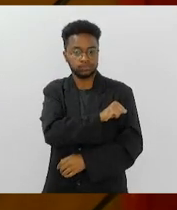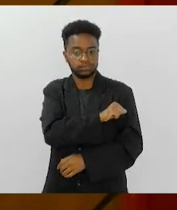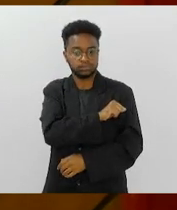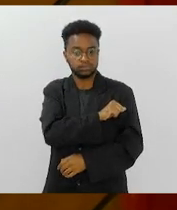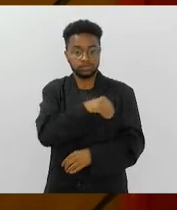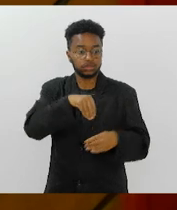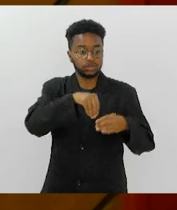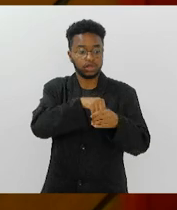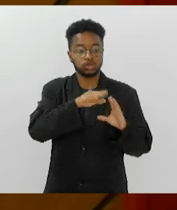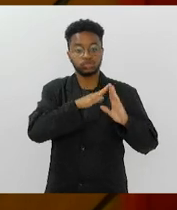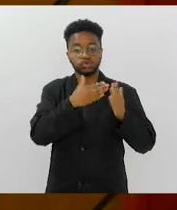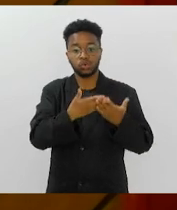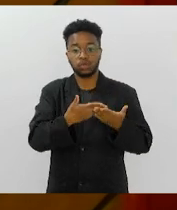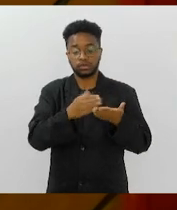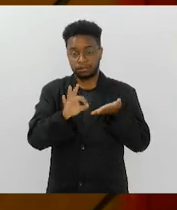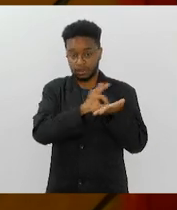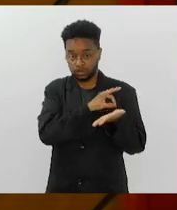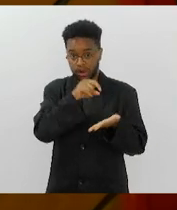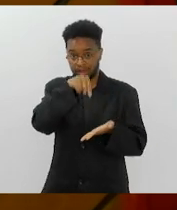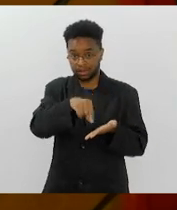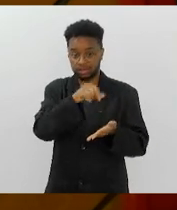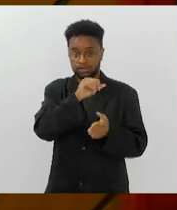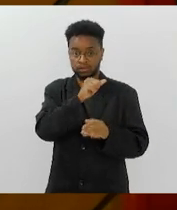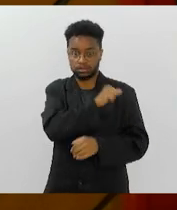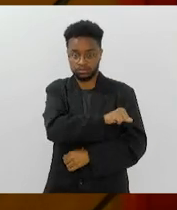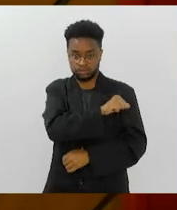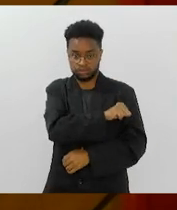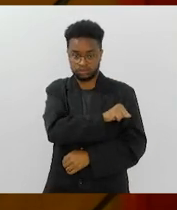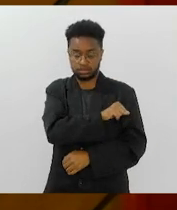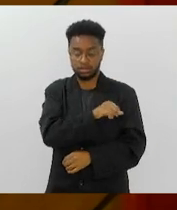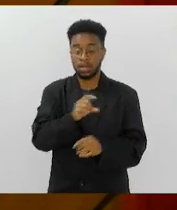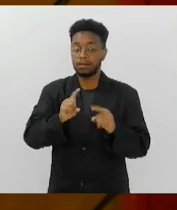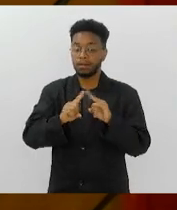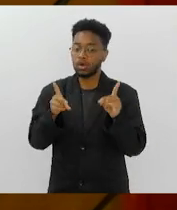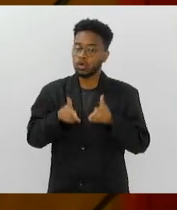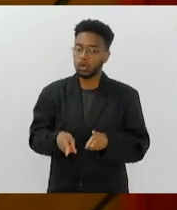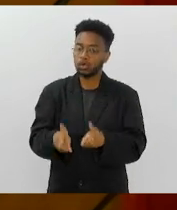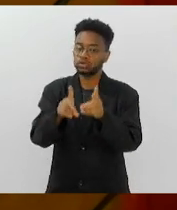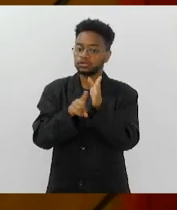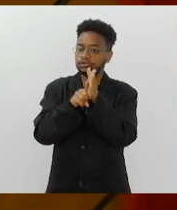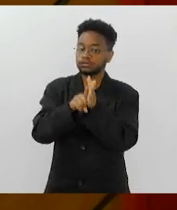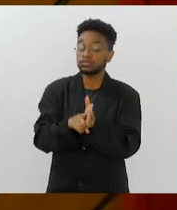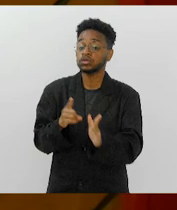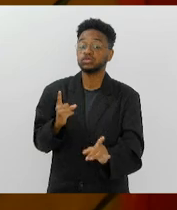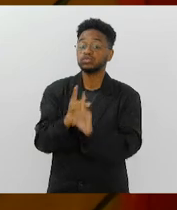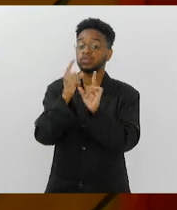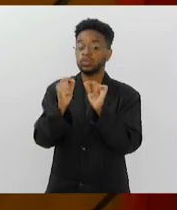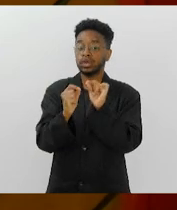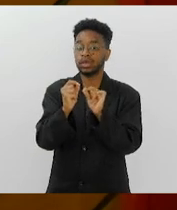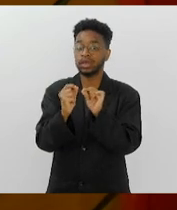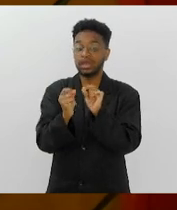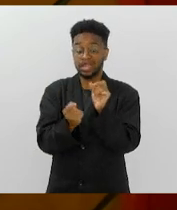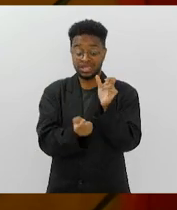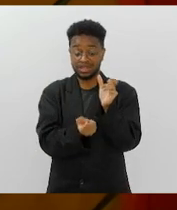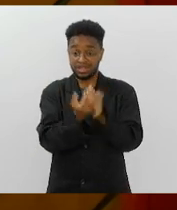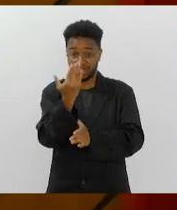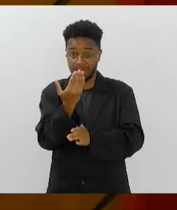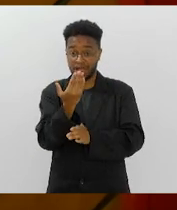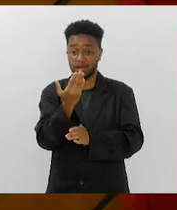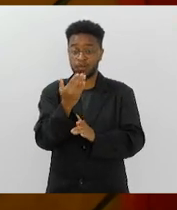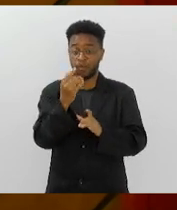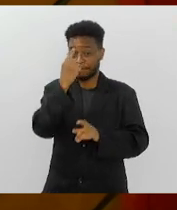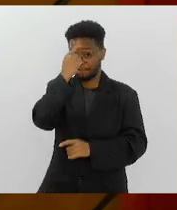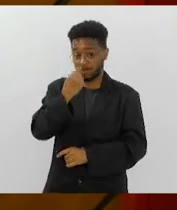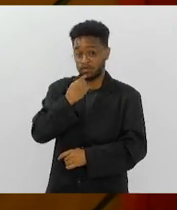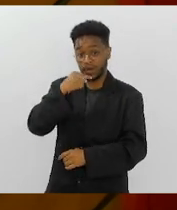Janeiro, estava matriculado aqui. Eles continuaram a investigação, descobriram que a conta foi criada aqui, porém quem estava utilizando